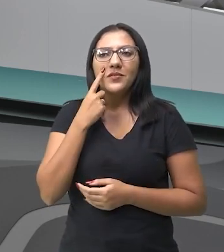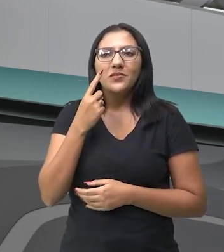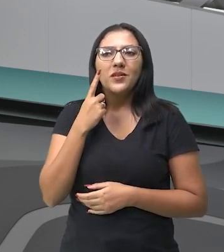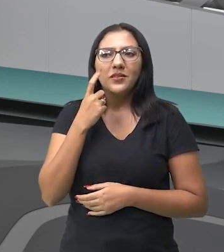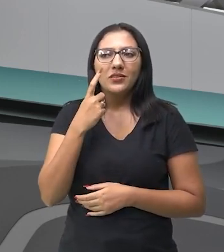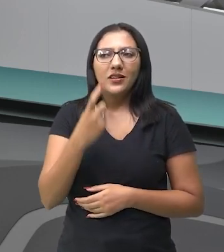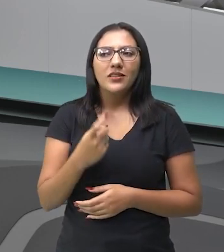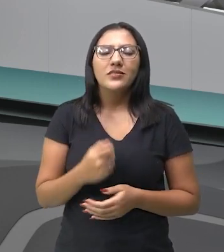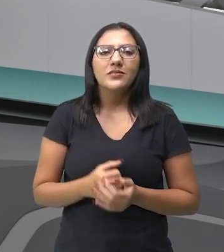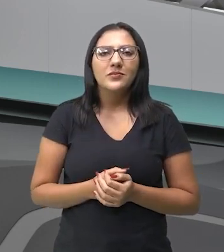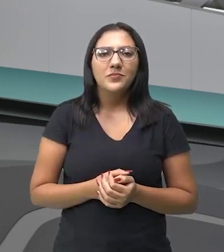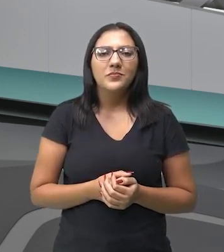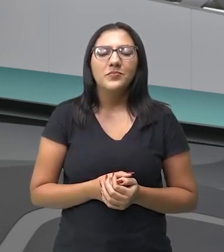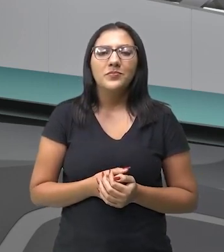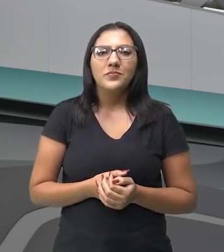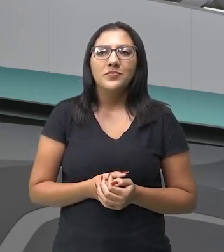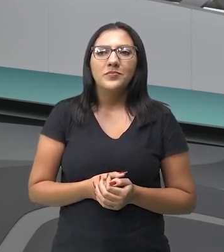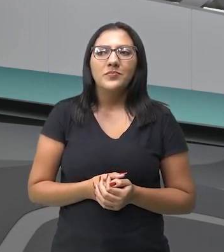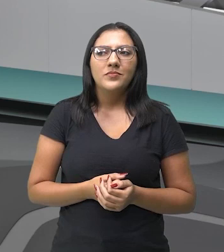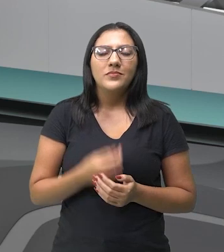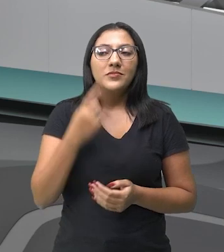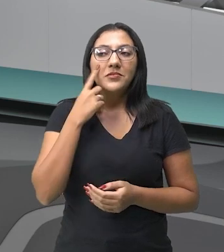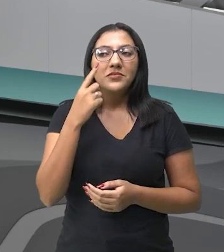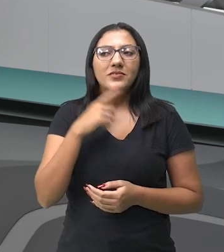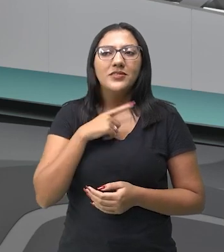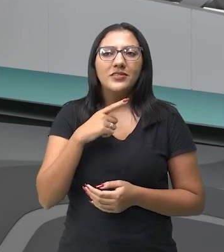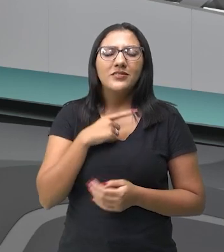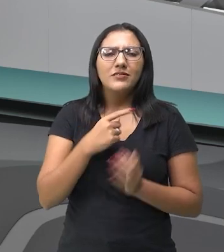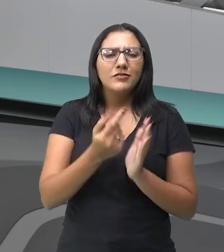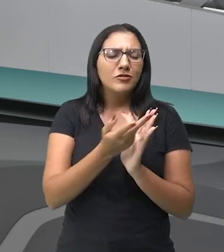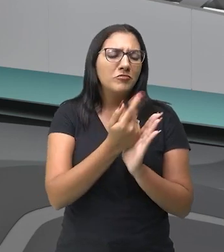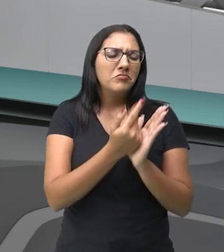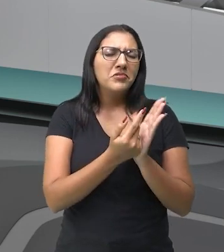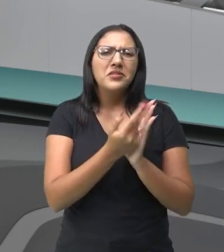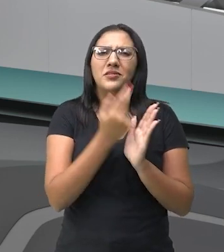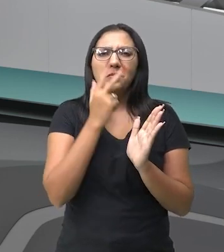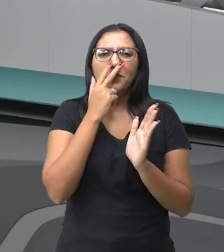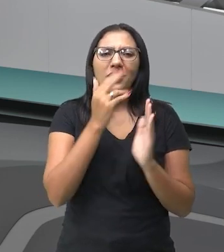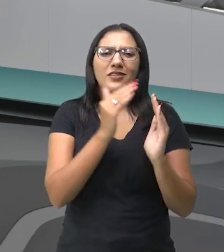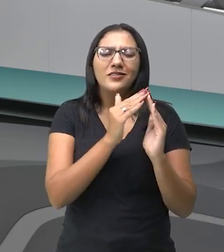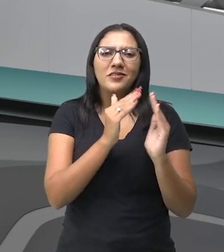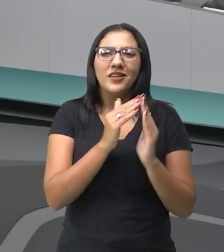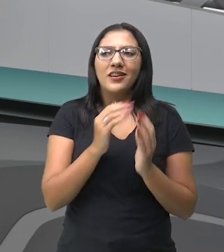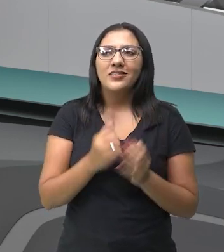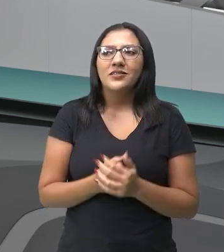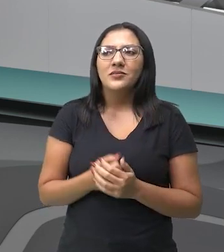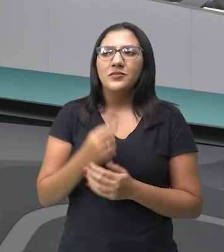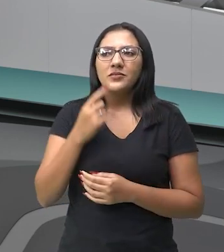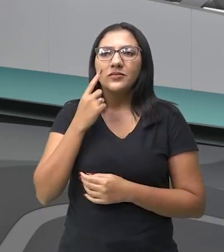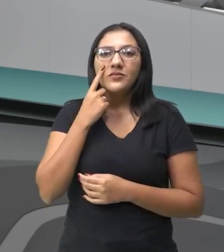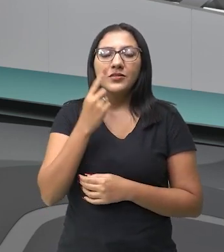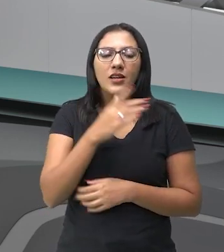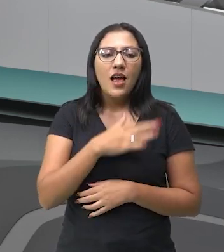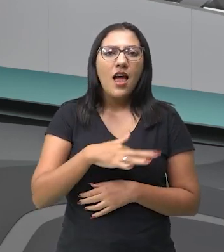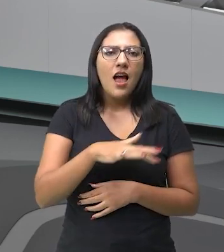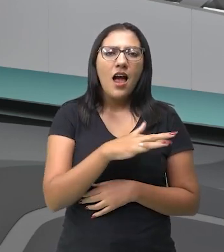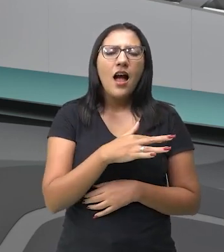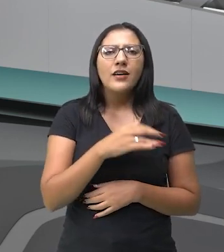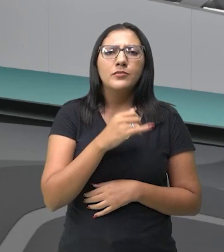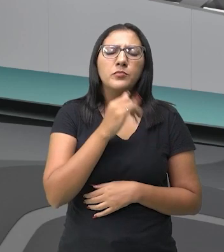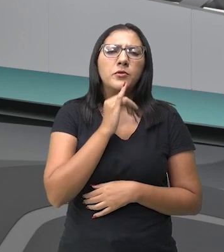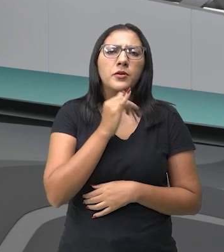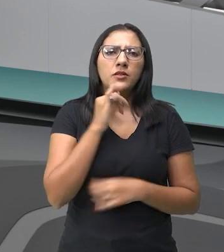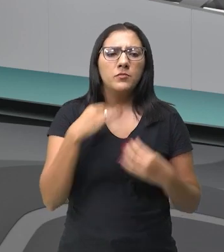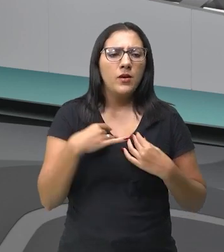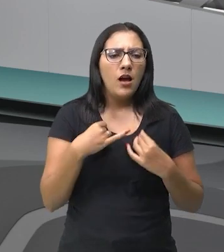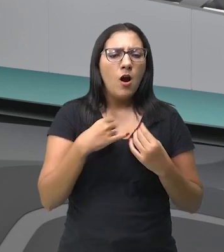de área de serviço, há um banheiro e há uma cozinha, né, que seriam aí as áreas de uma casa convencional onde